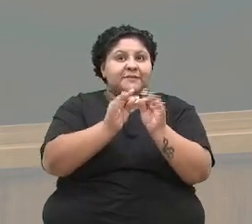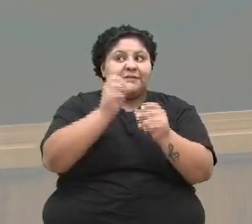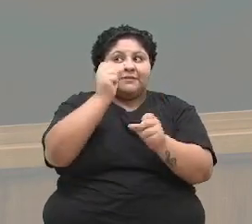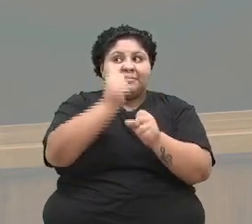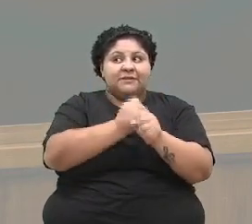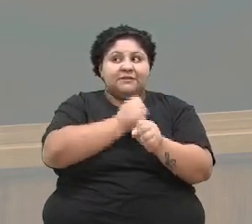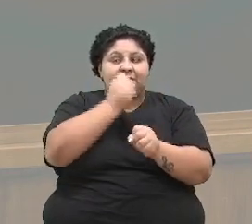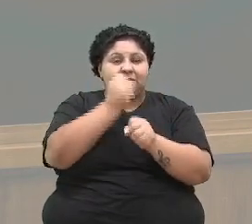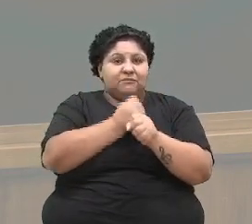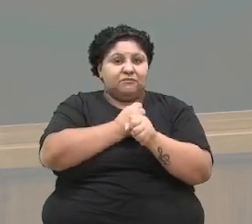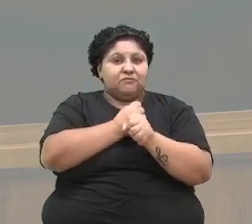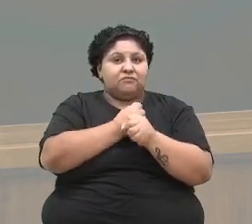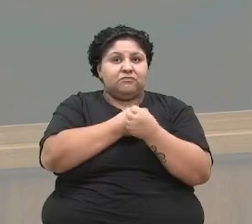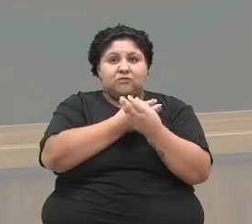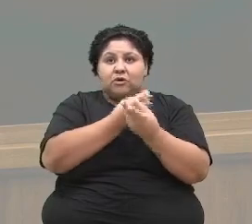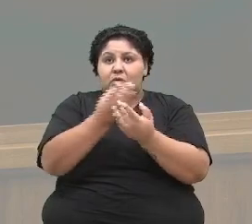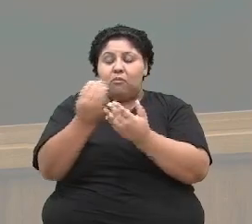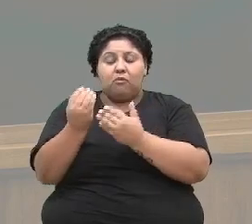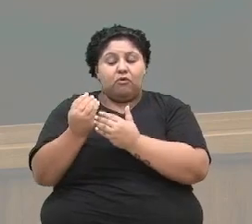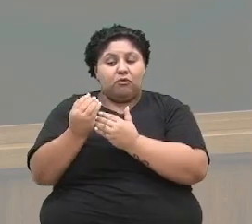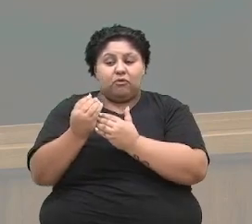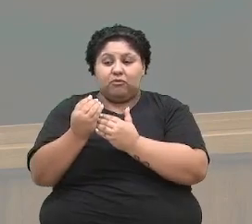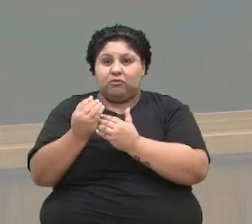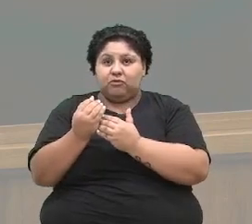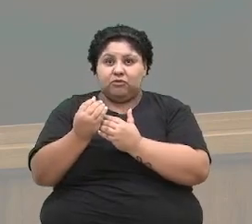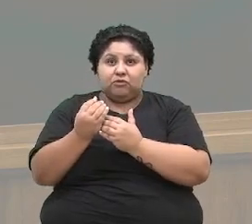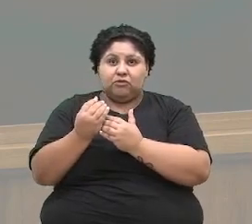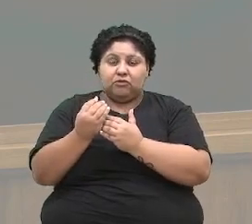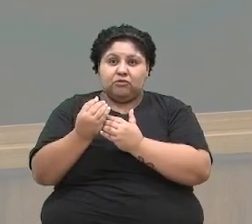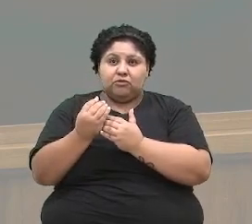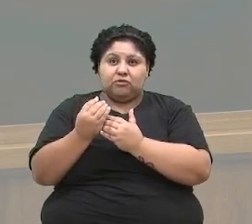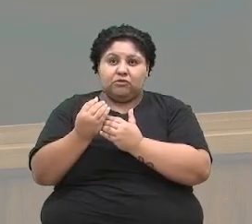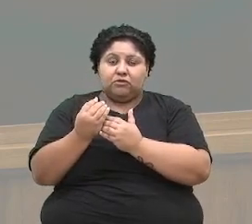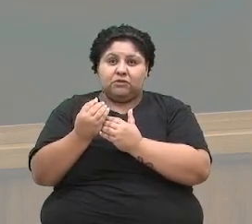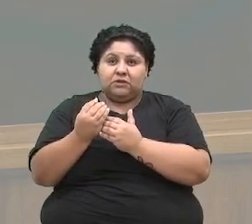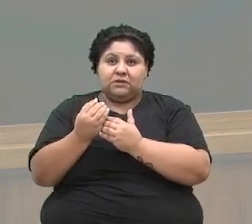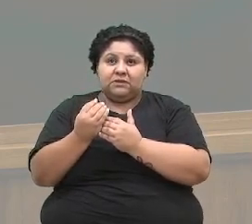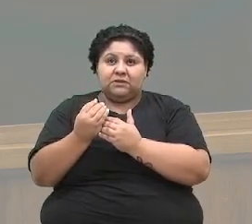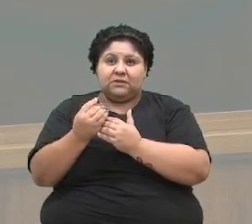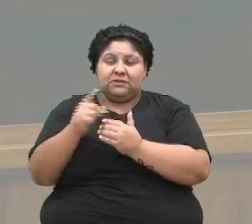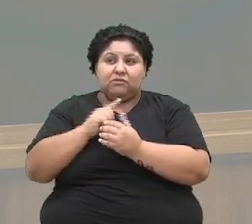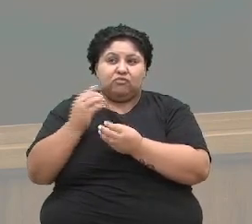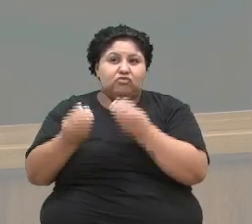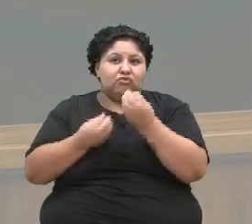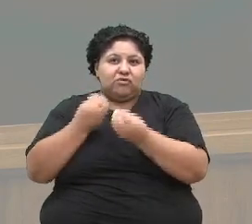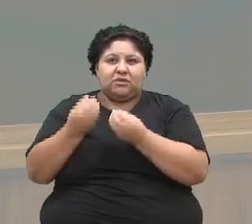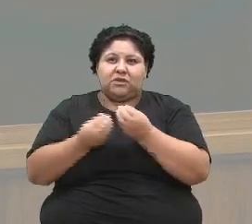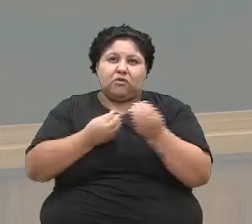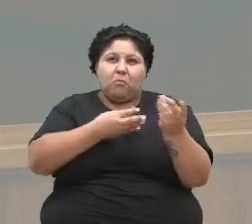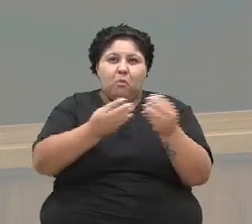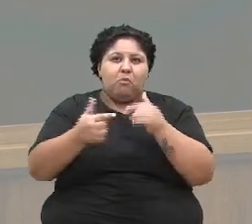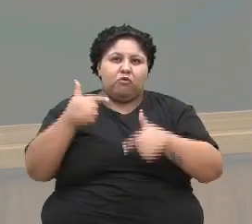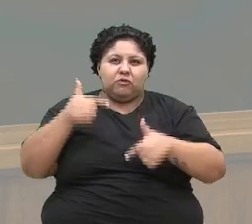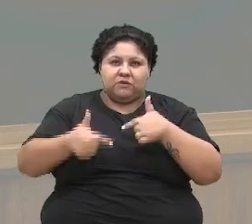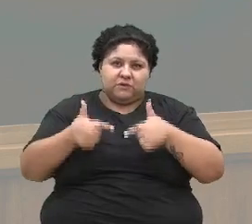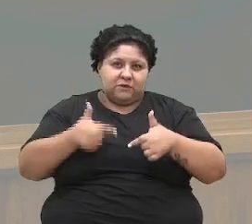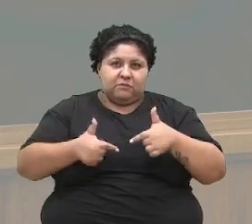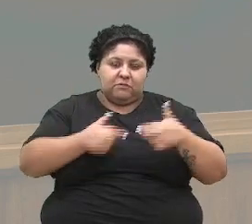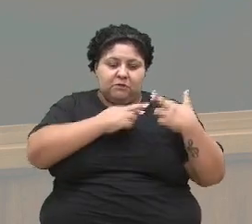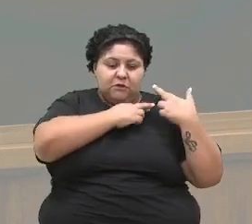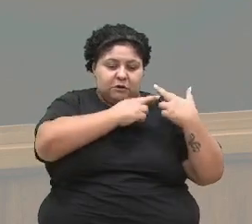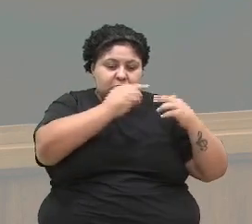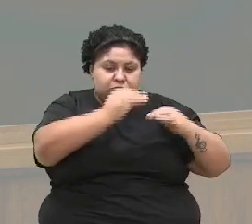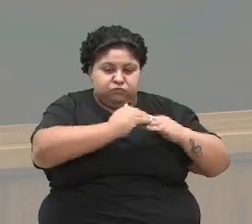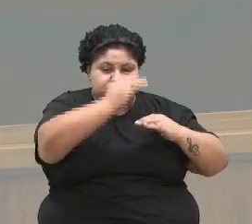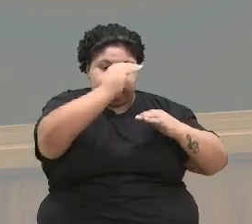obras, muito mais do que só sobrecarregar os profissionais, os servidores da prefeitura, então responsabilizar mais